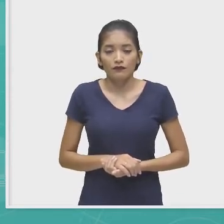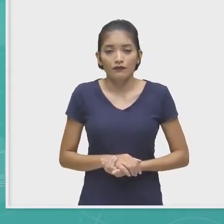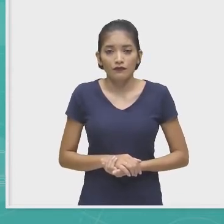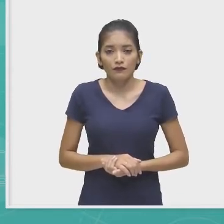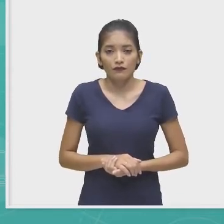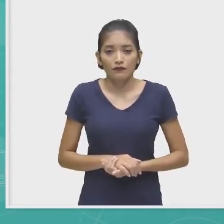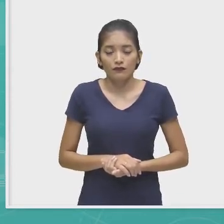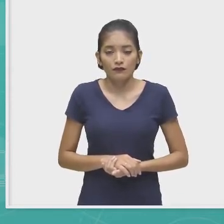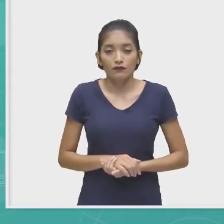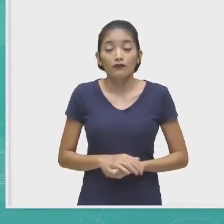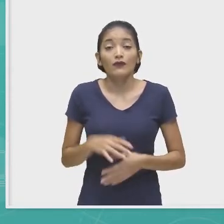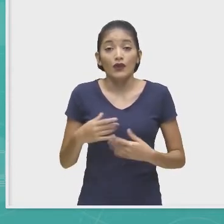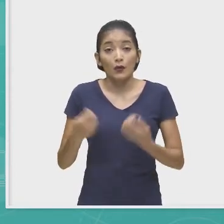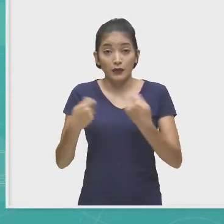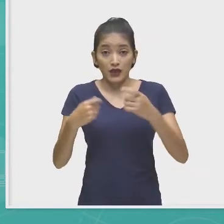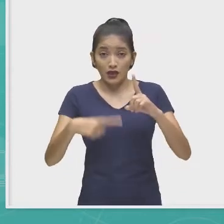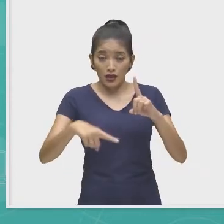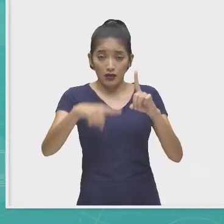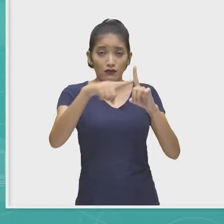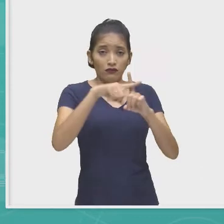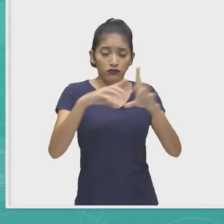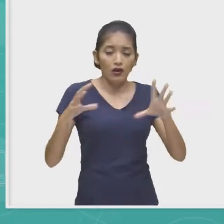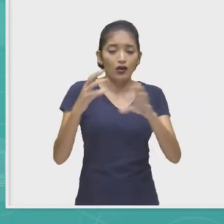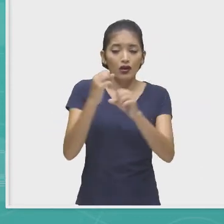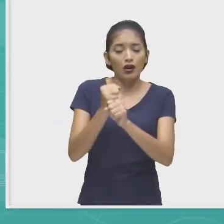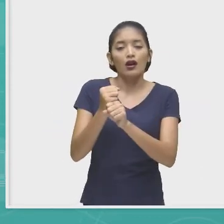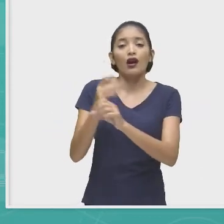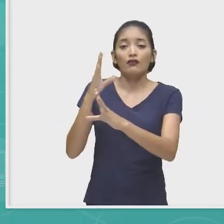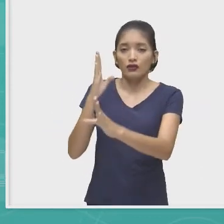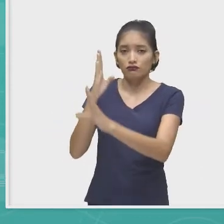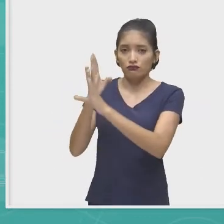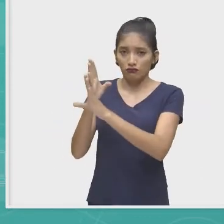a operação de adição, que nós vamos encontrar um total aqui, né?